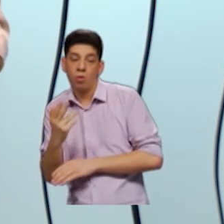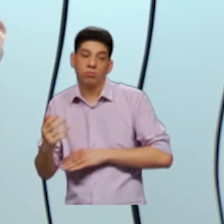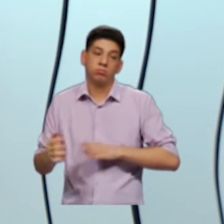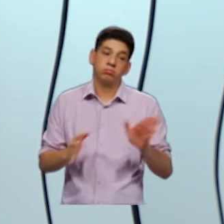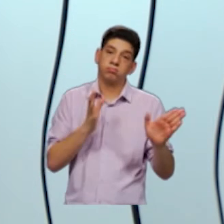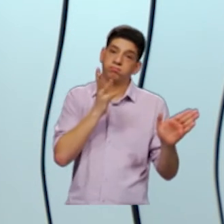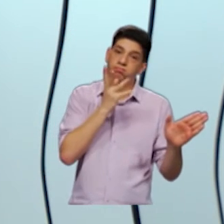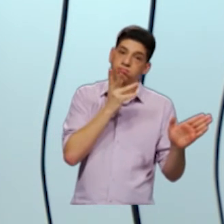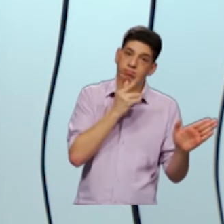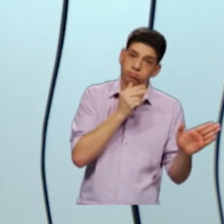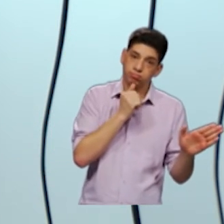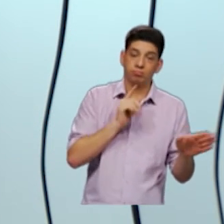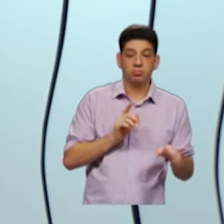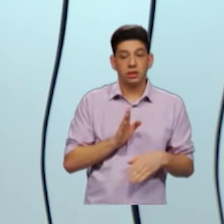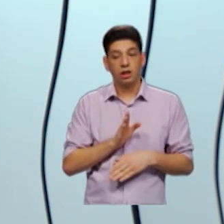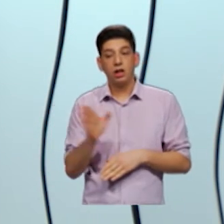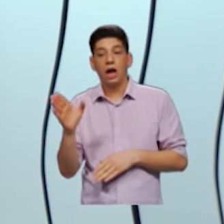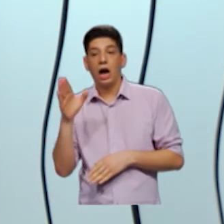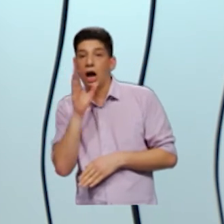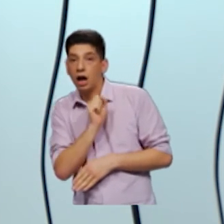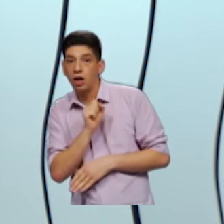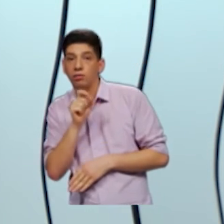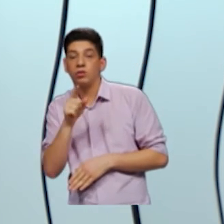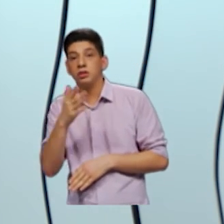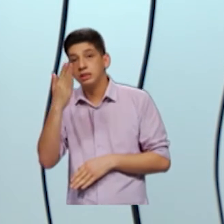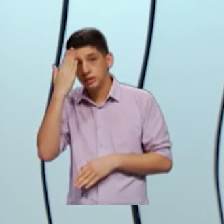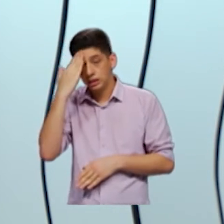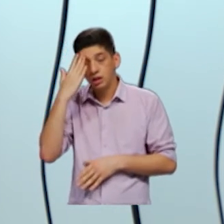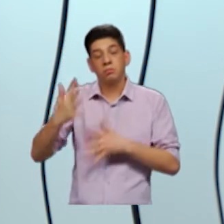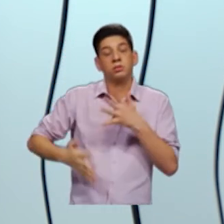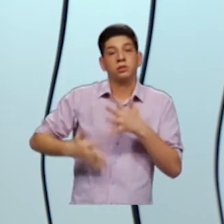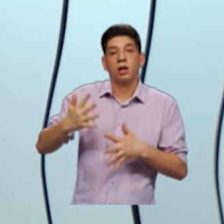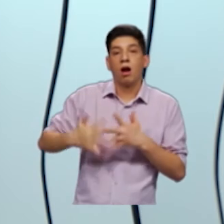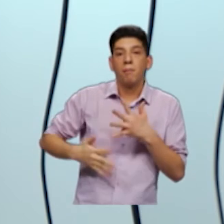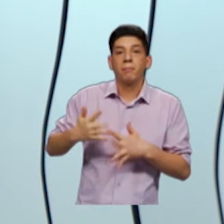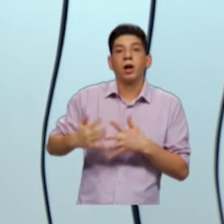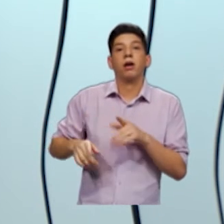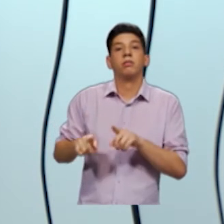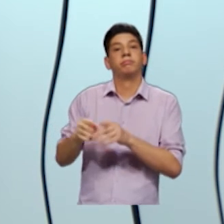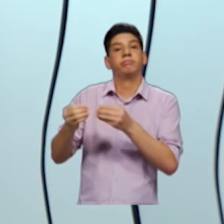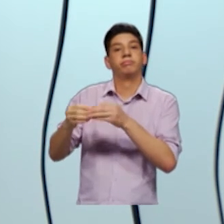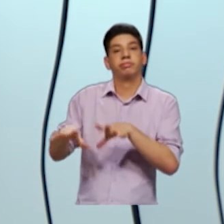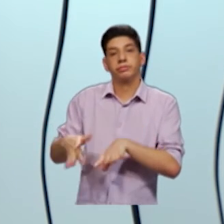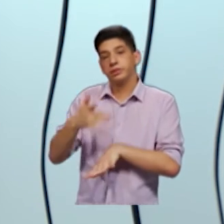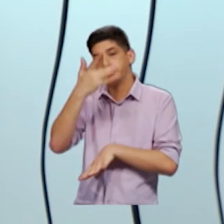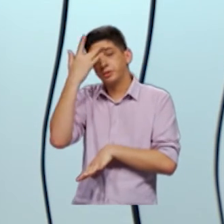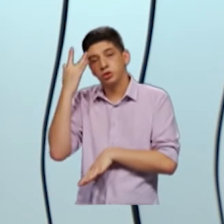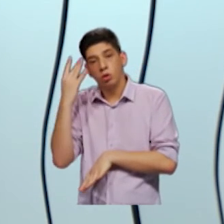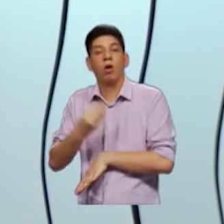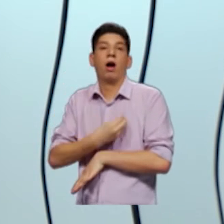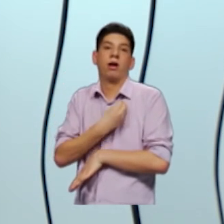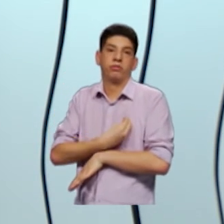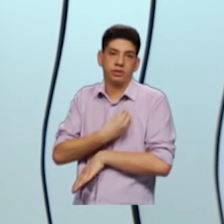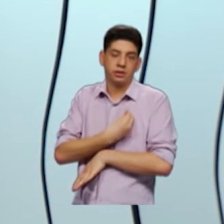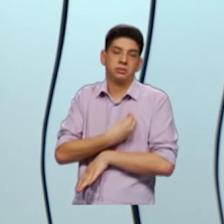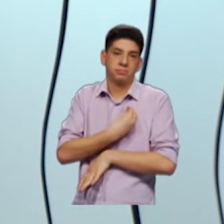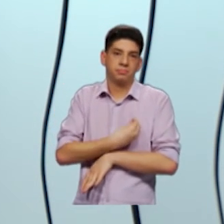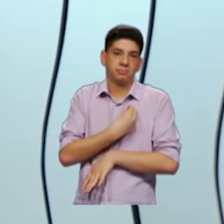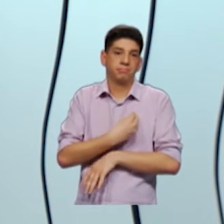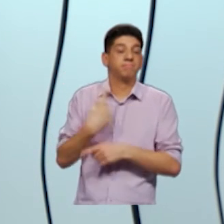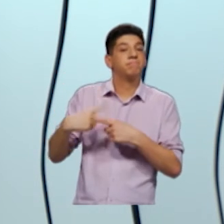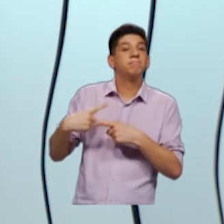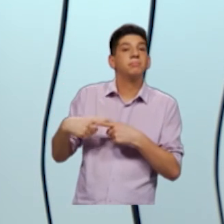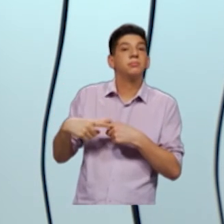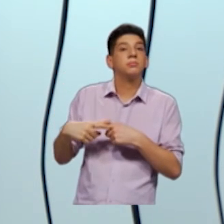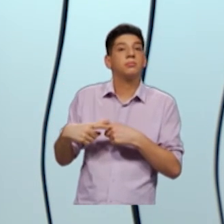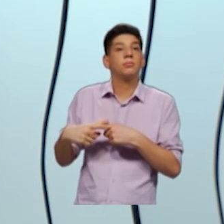lento. Nesse cenário rápido, você sabe que compromete as pessoas, que compromete a vida das pessoas. Por quê? Porque